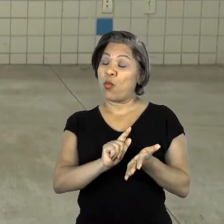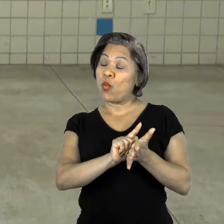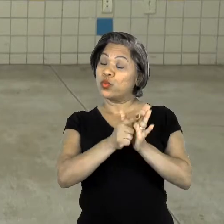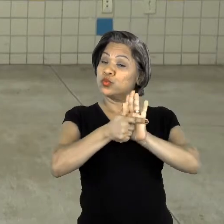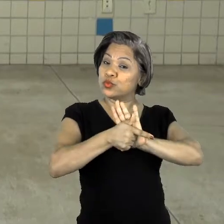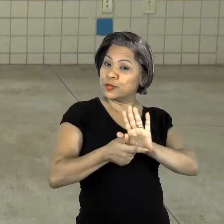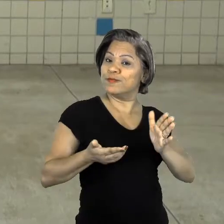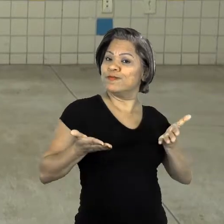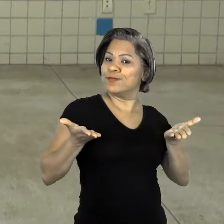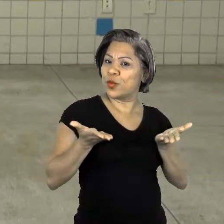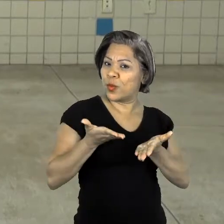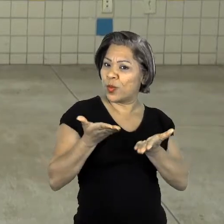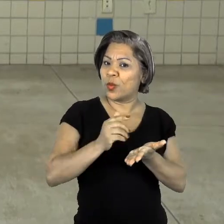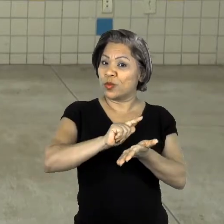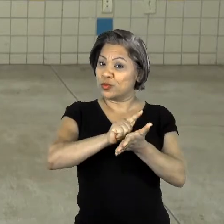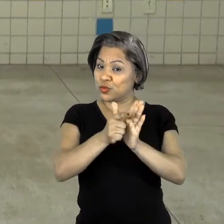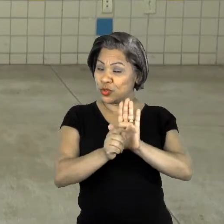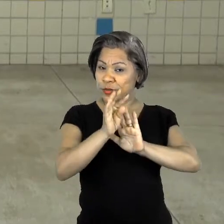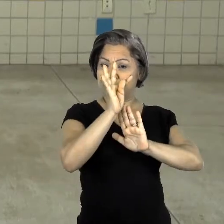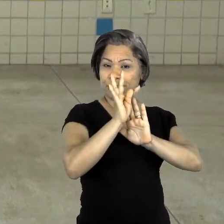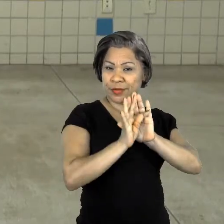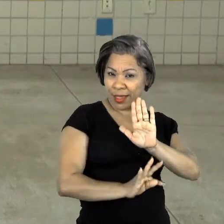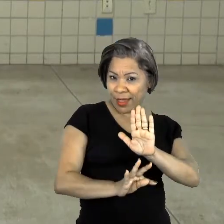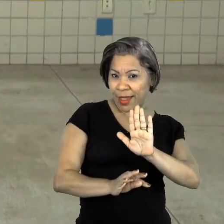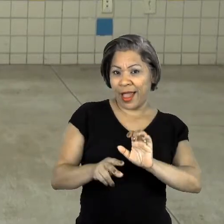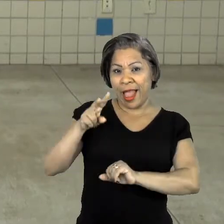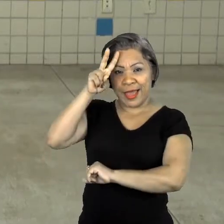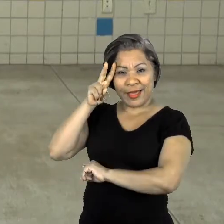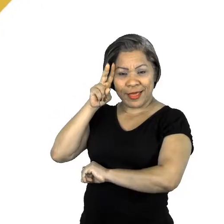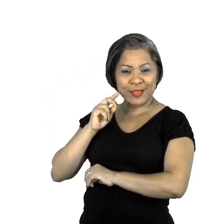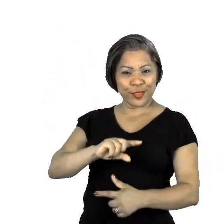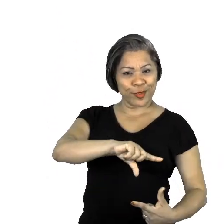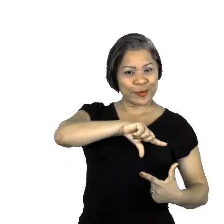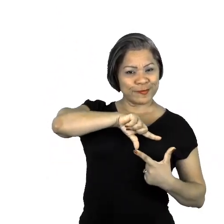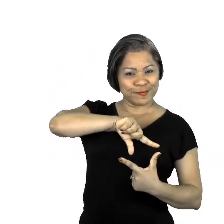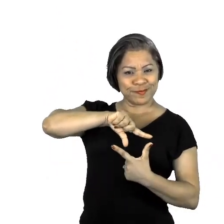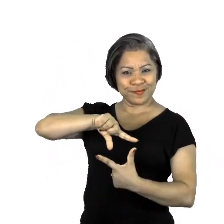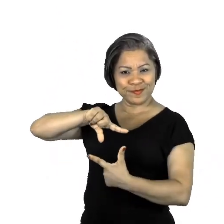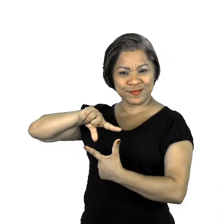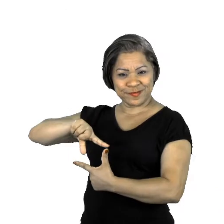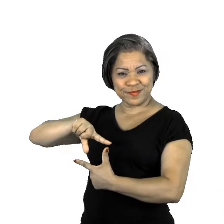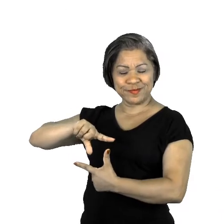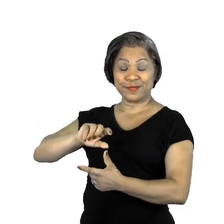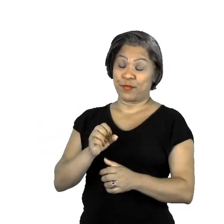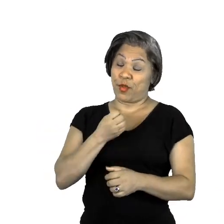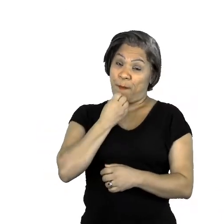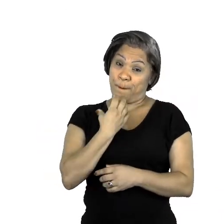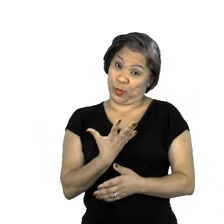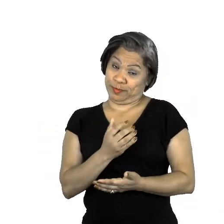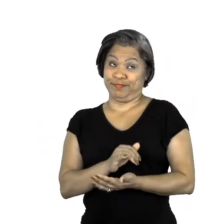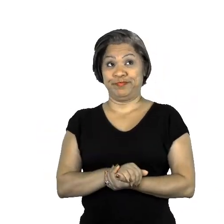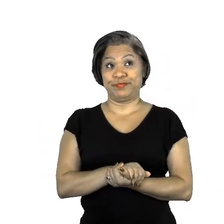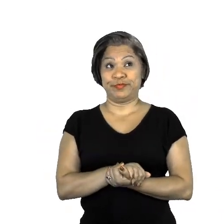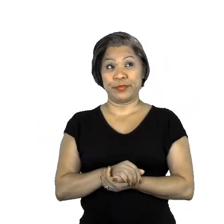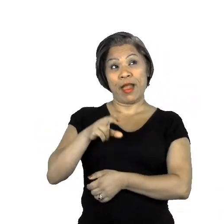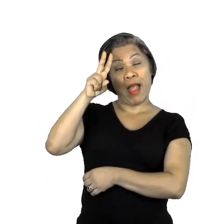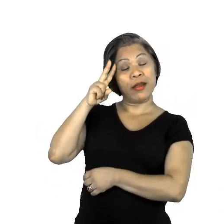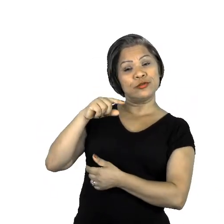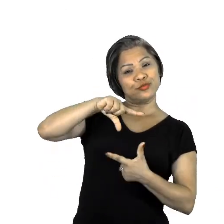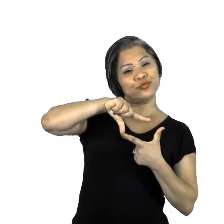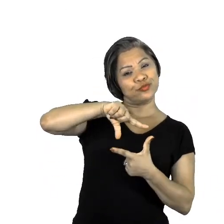o gênero textual História em Quadrinhos. Bem, as histórias em quadrinhos, elas são